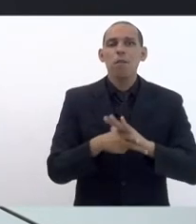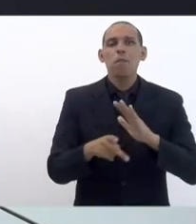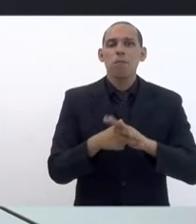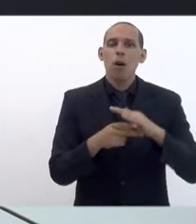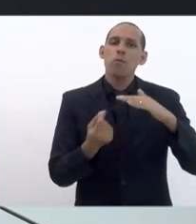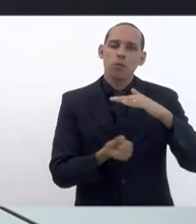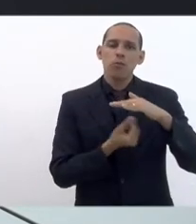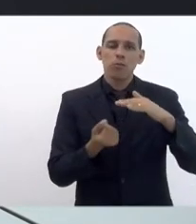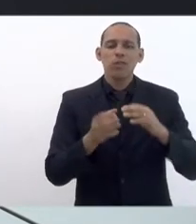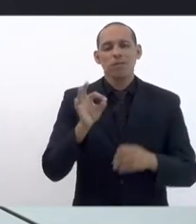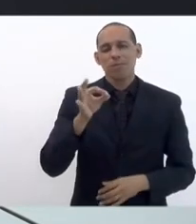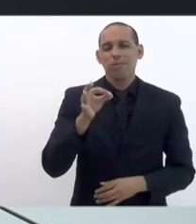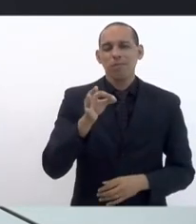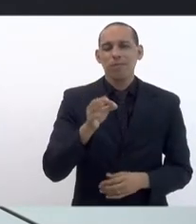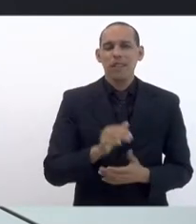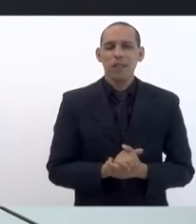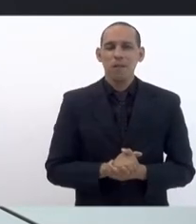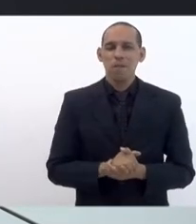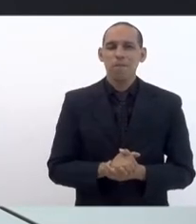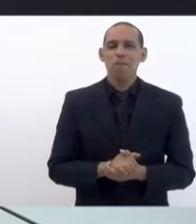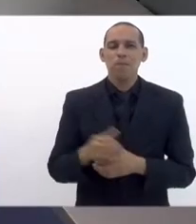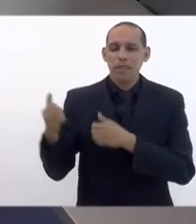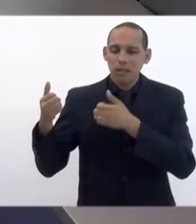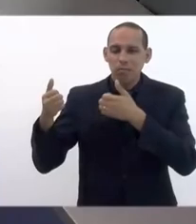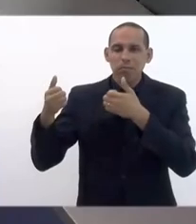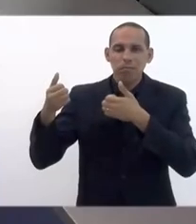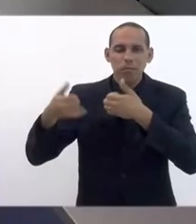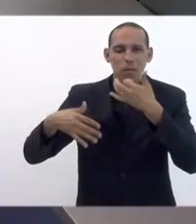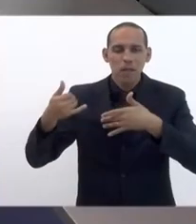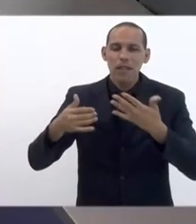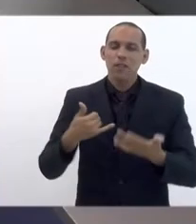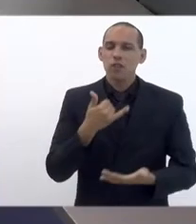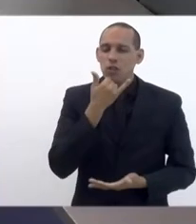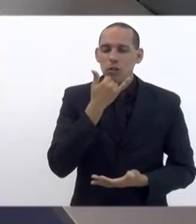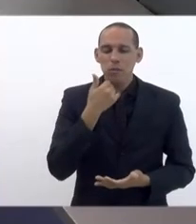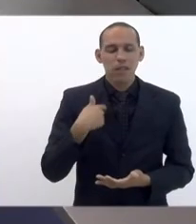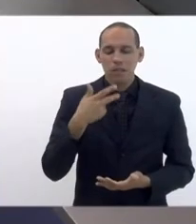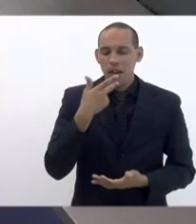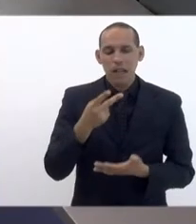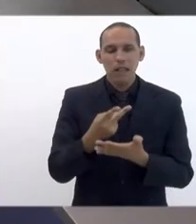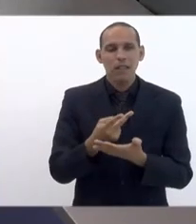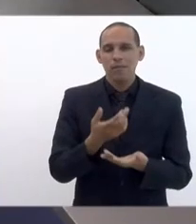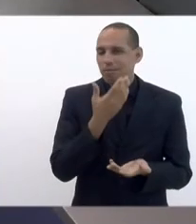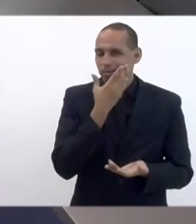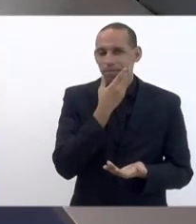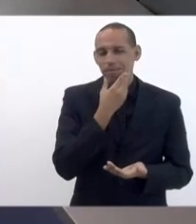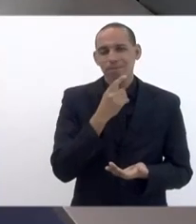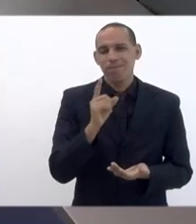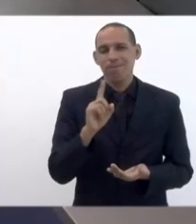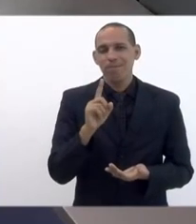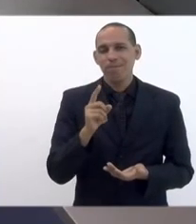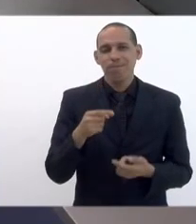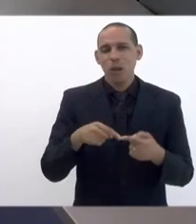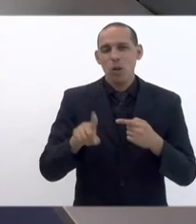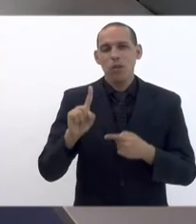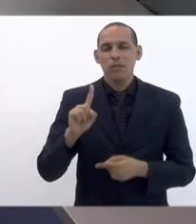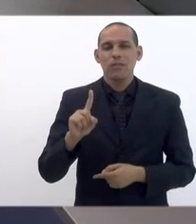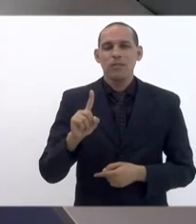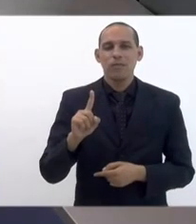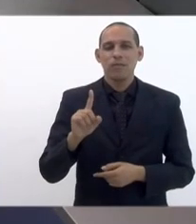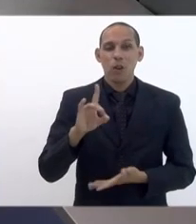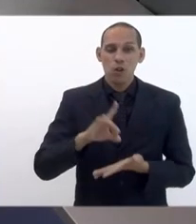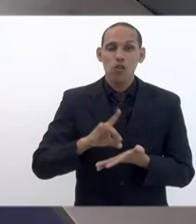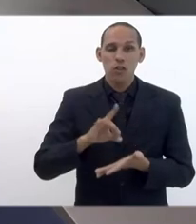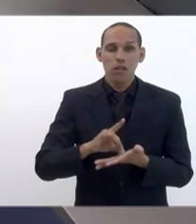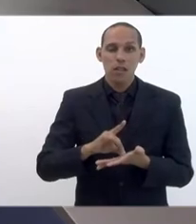está certo. Esse argumento está... Perdoe o que eu falei anteriormente, deputado Valdec. Esse argumento é inócuo. Presidente. O argumento